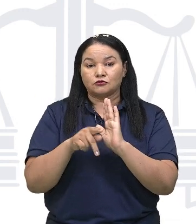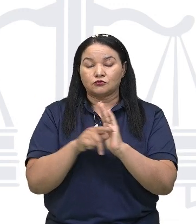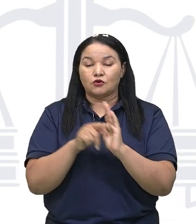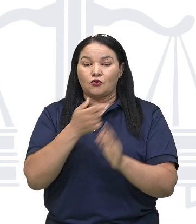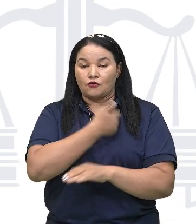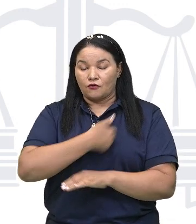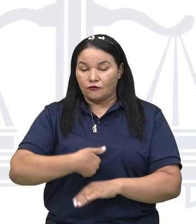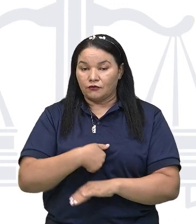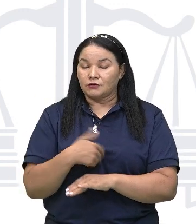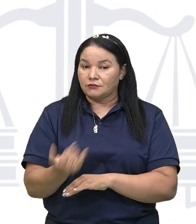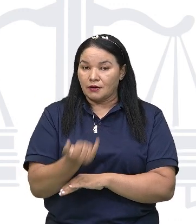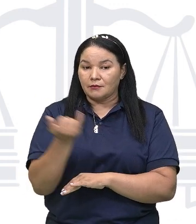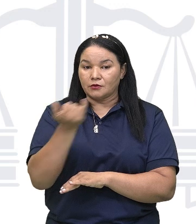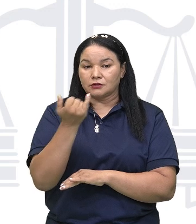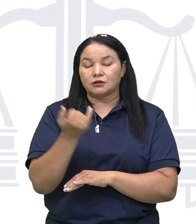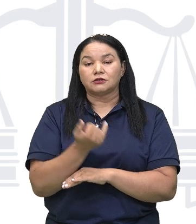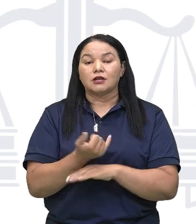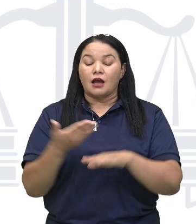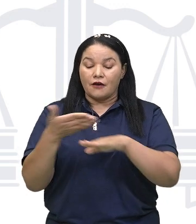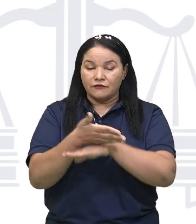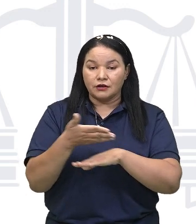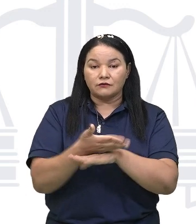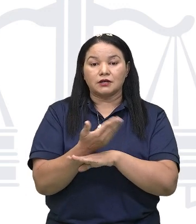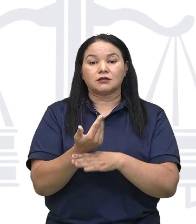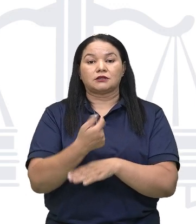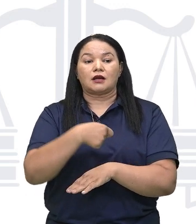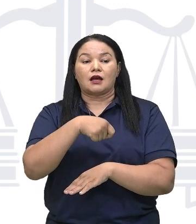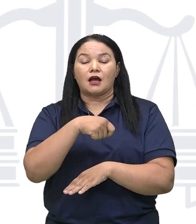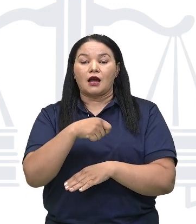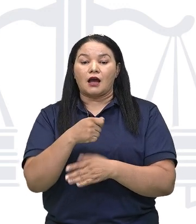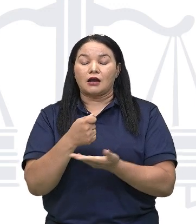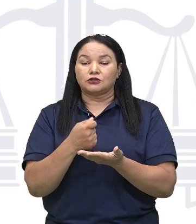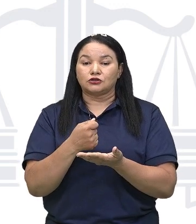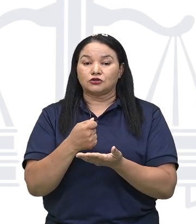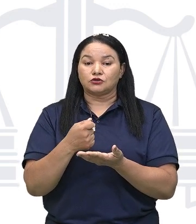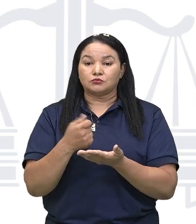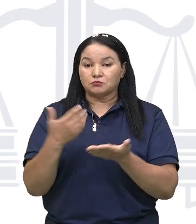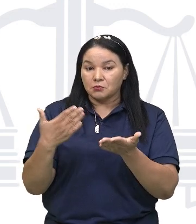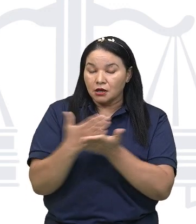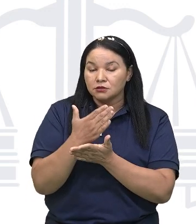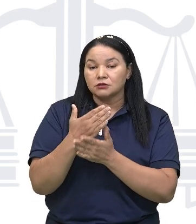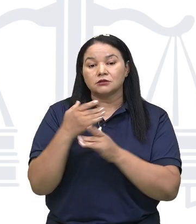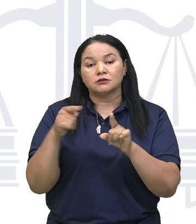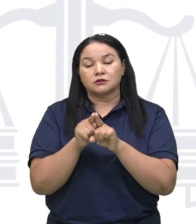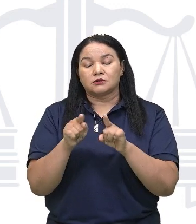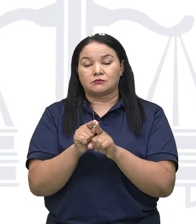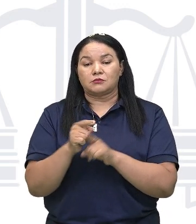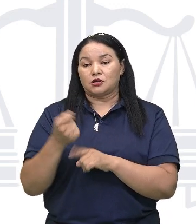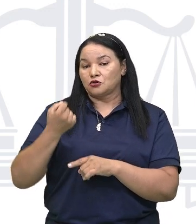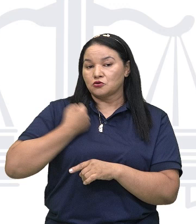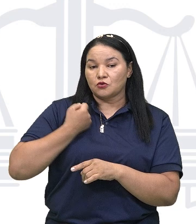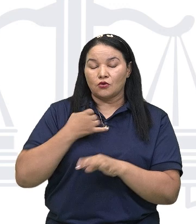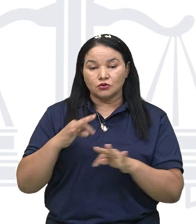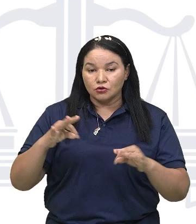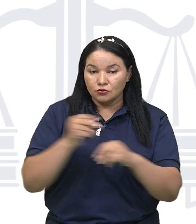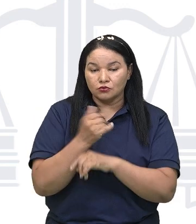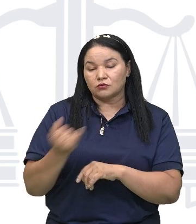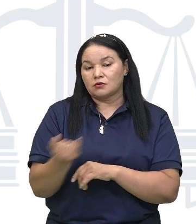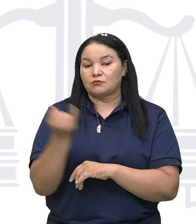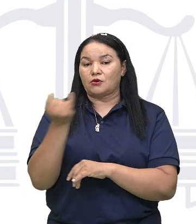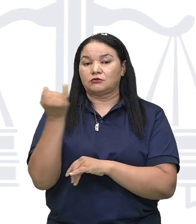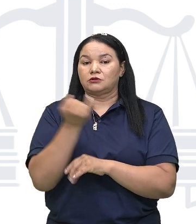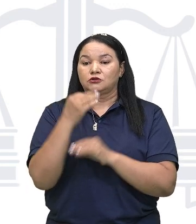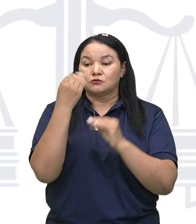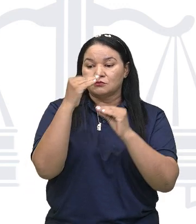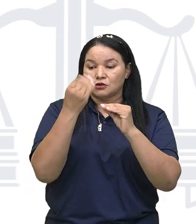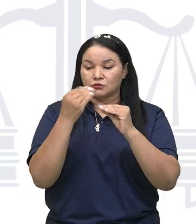fundamental. Então, a frequência, as notas, elas devem ser a frequência diariamente, como as colegas já falaram, e as